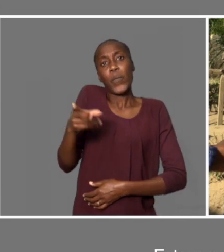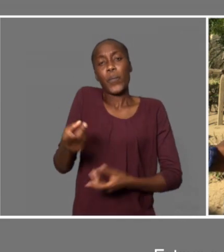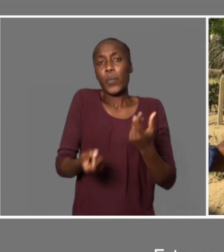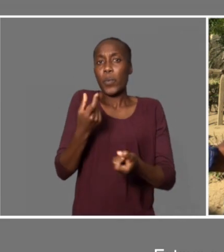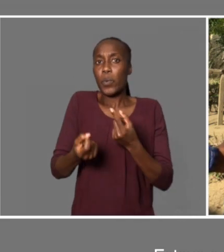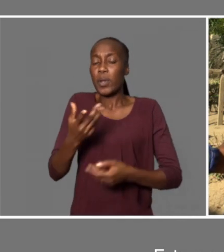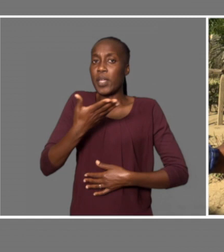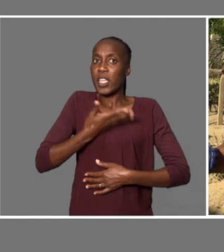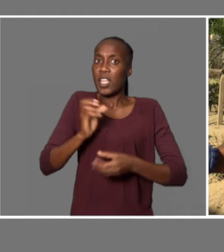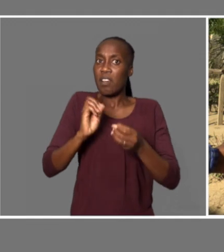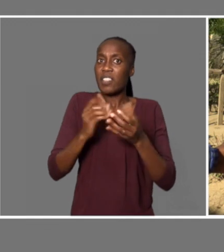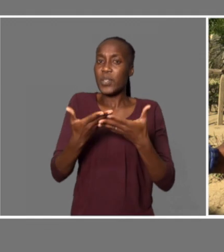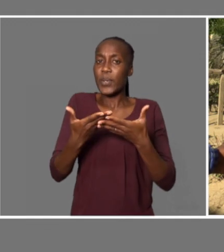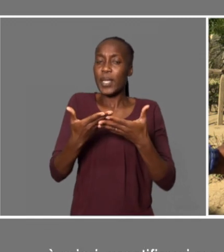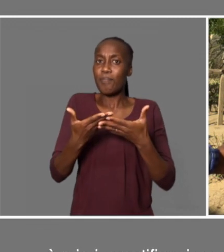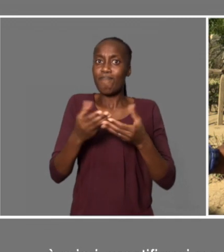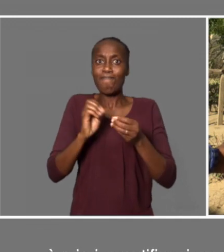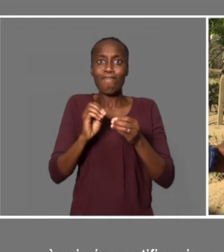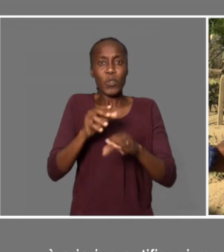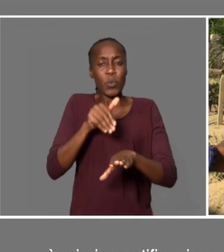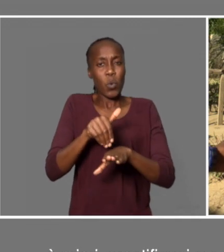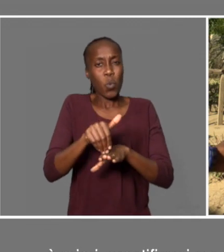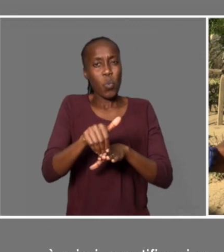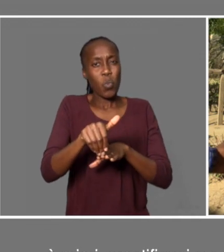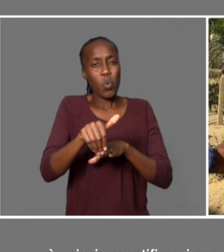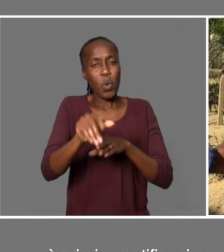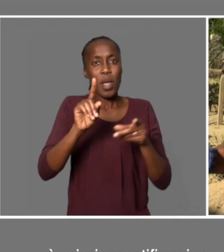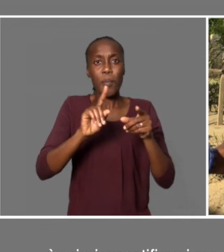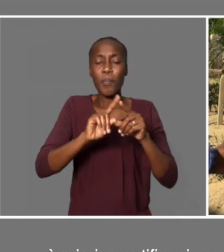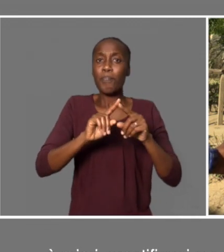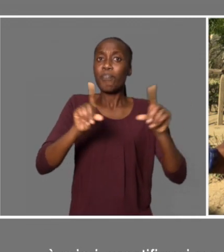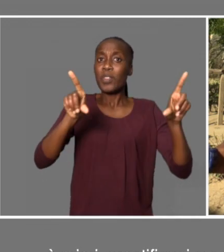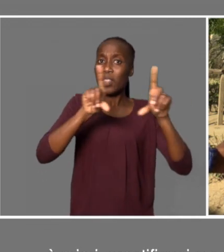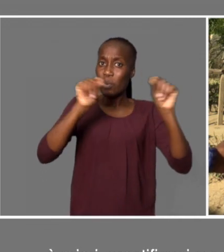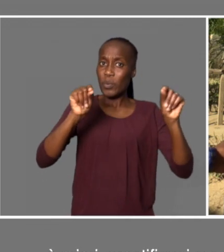naturalmente. E, a priori, prontifiquei-me em como podia